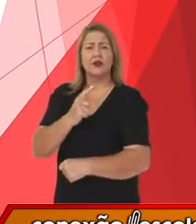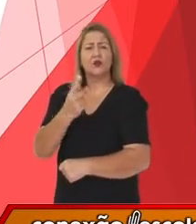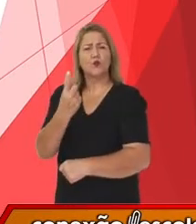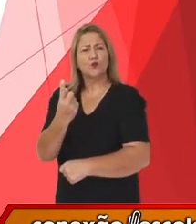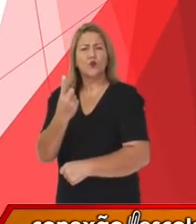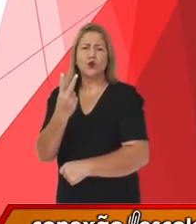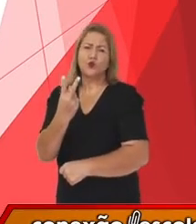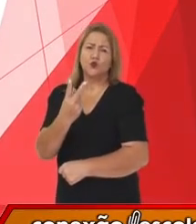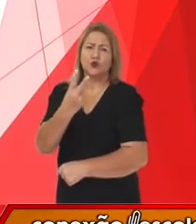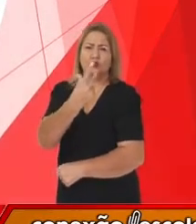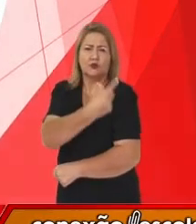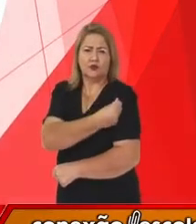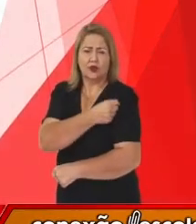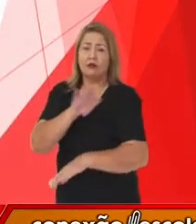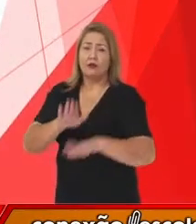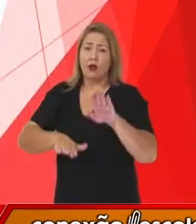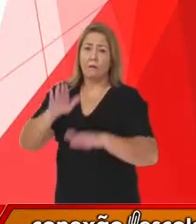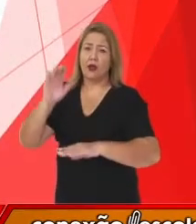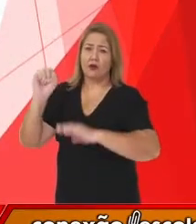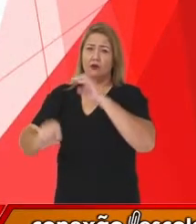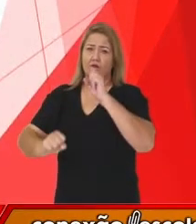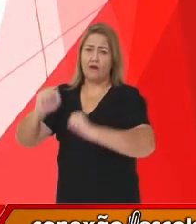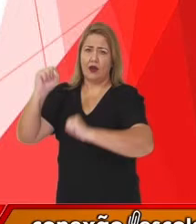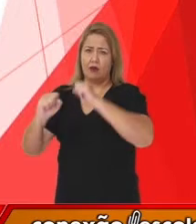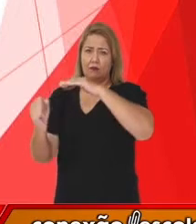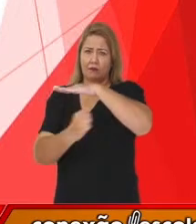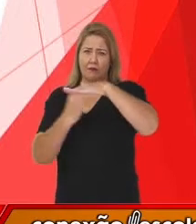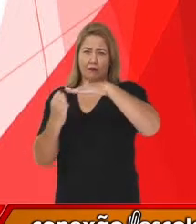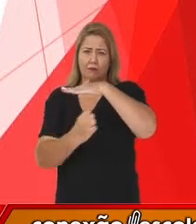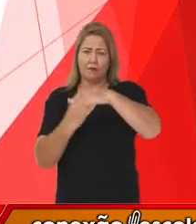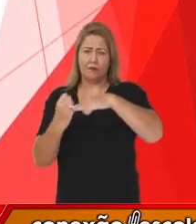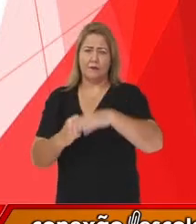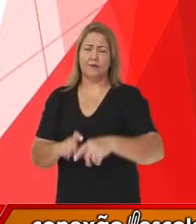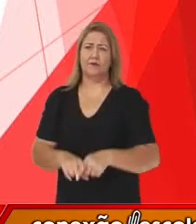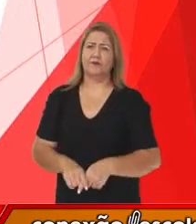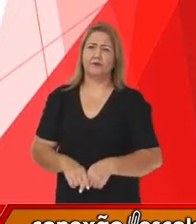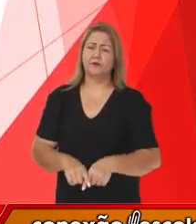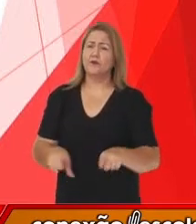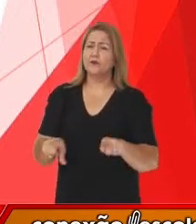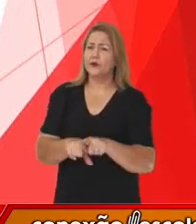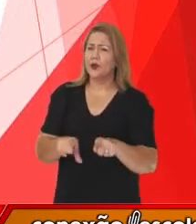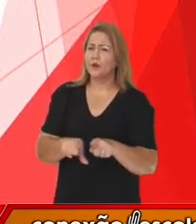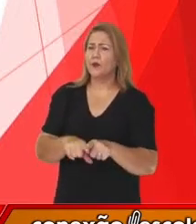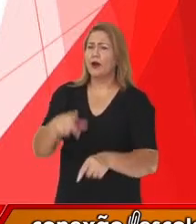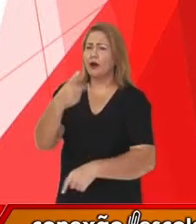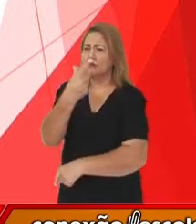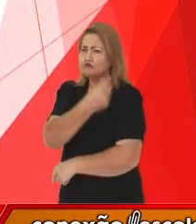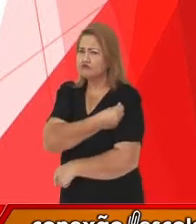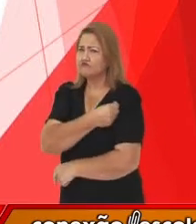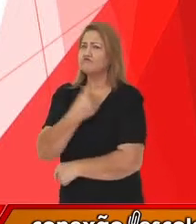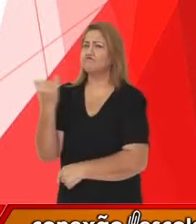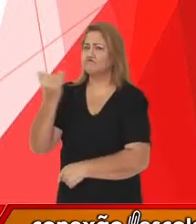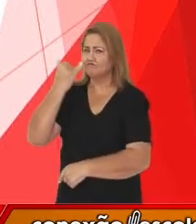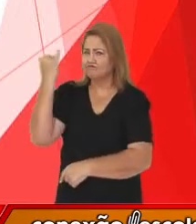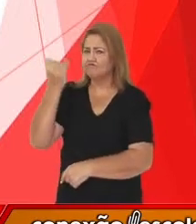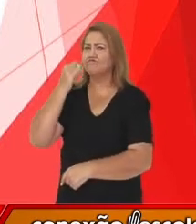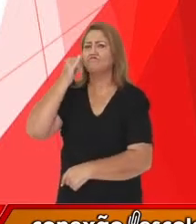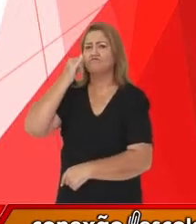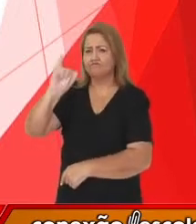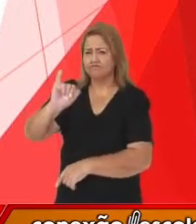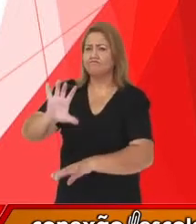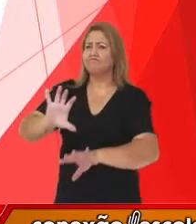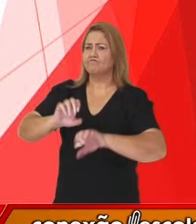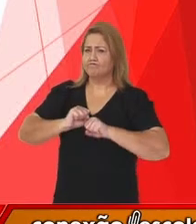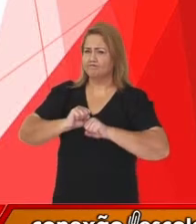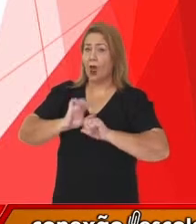doses, dependendo do fabricante. E ela também é uma medida muito importante para a prevenção, mas ela